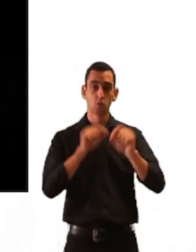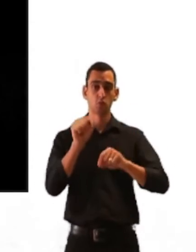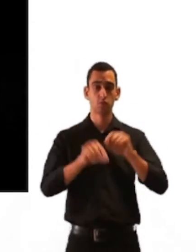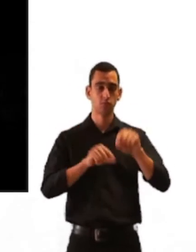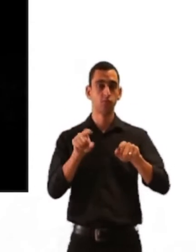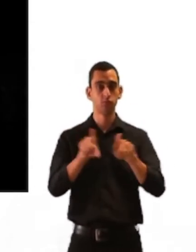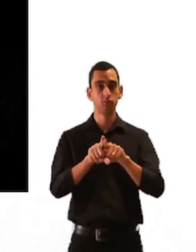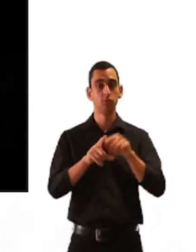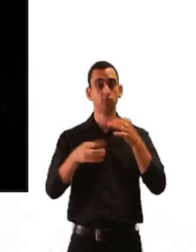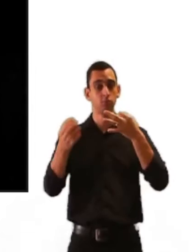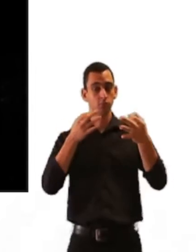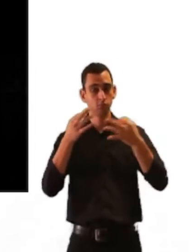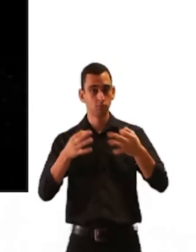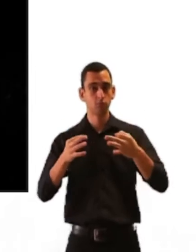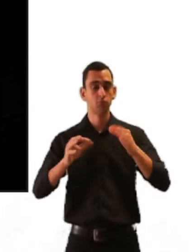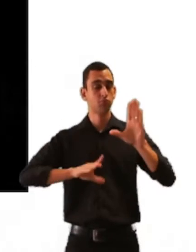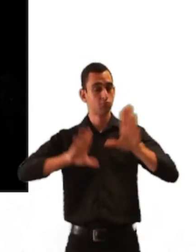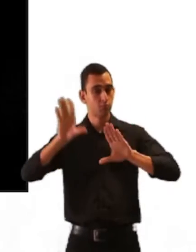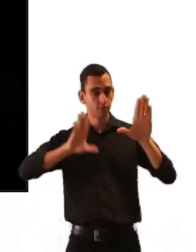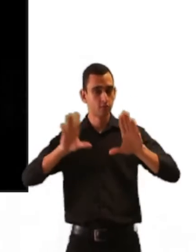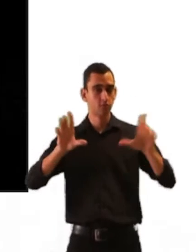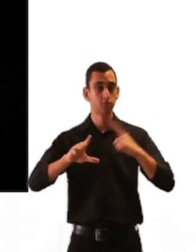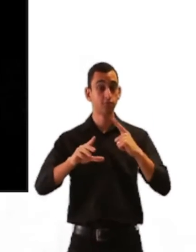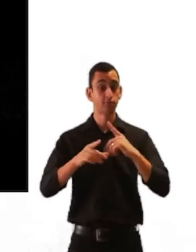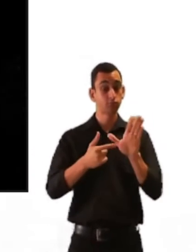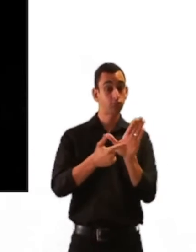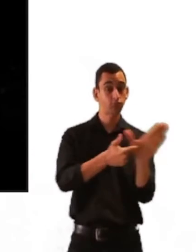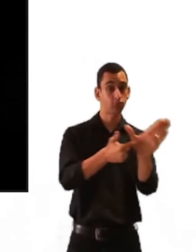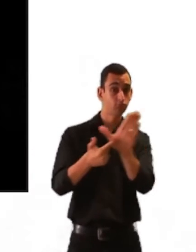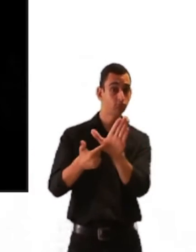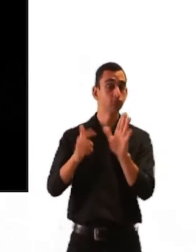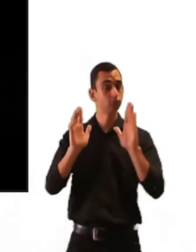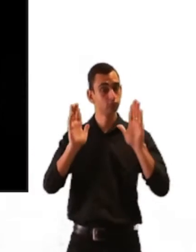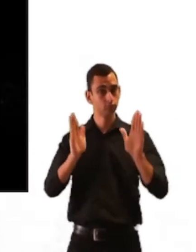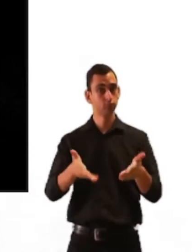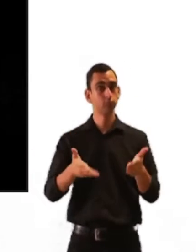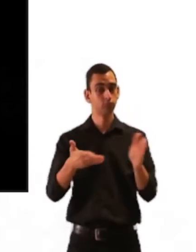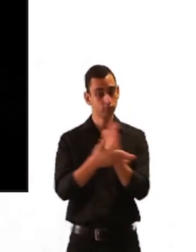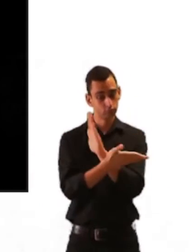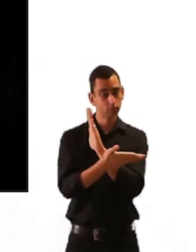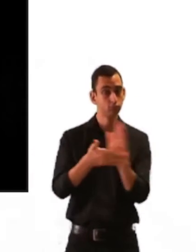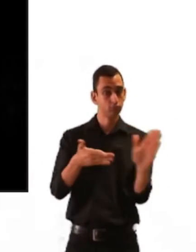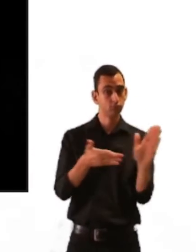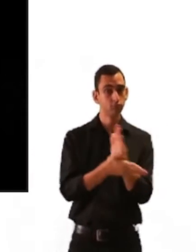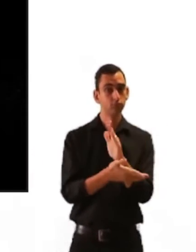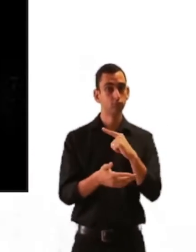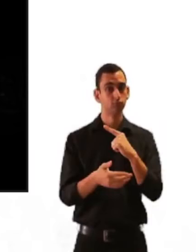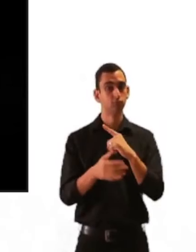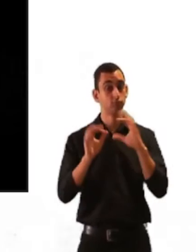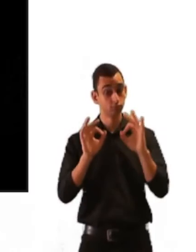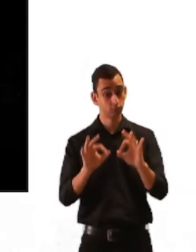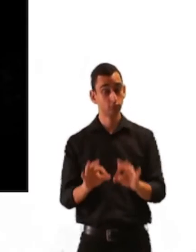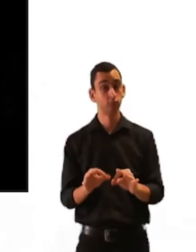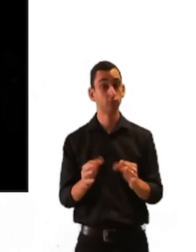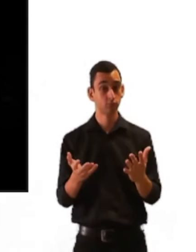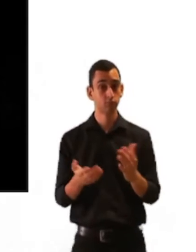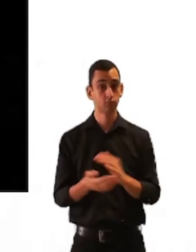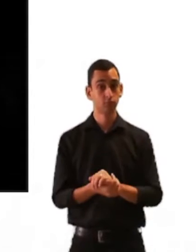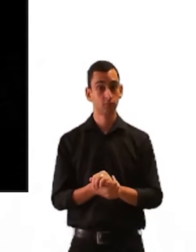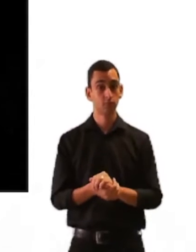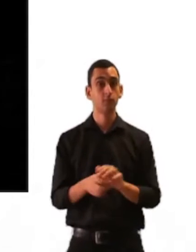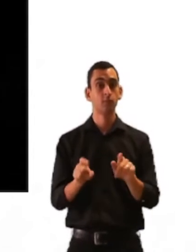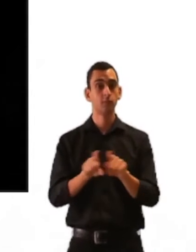manifestação de vontade aquilo que foi exteriorizado. Então vocês estão vendo que, olha só, como é que o negócio é cíclico, né? Eles falam,